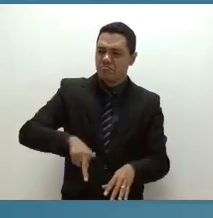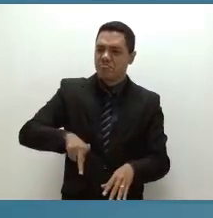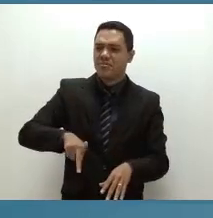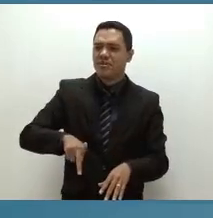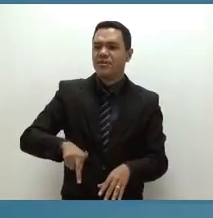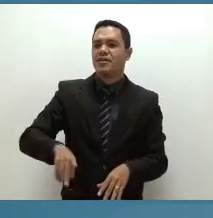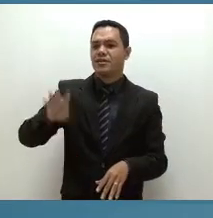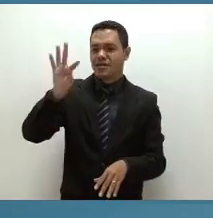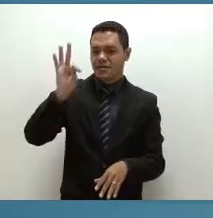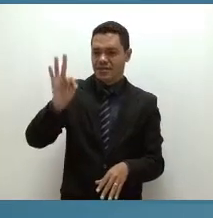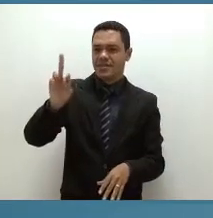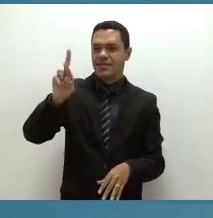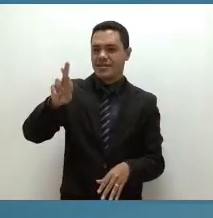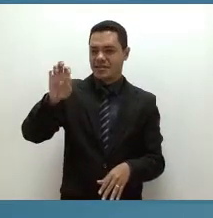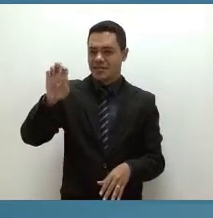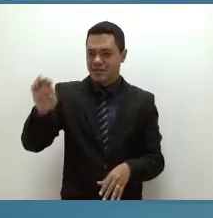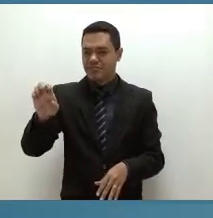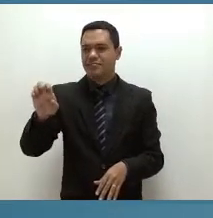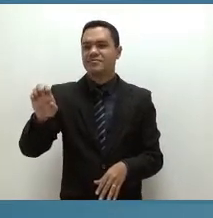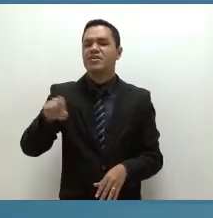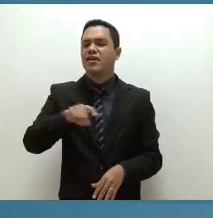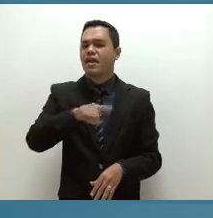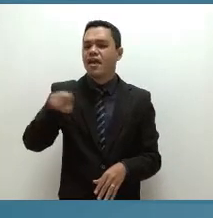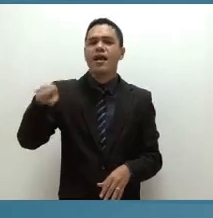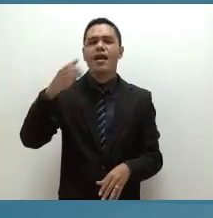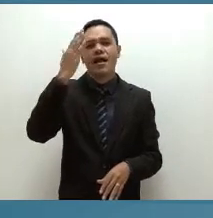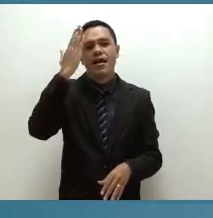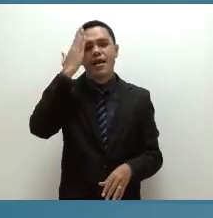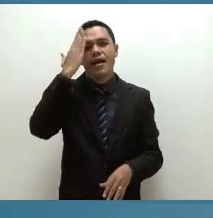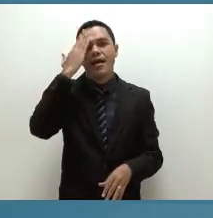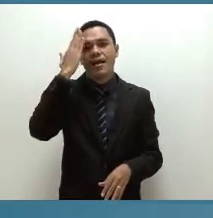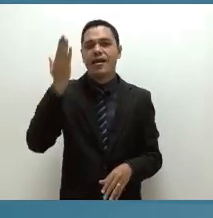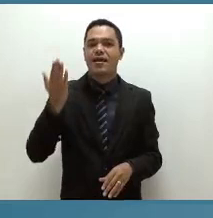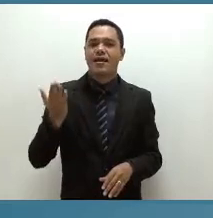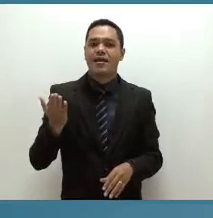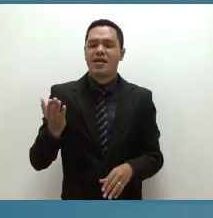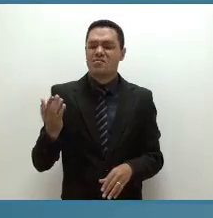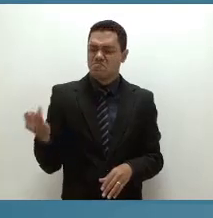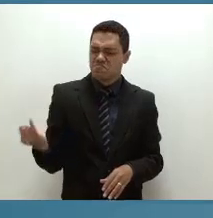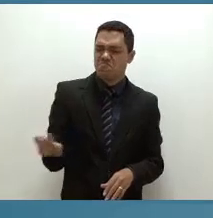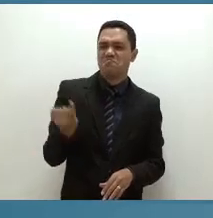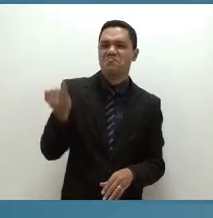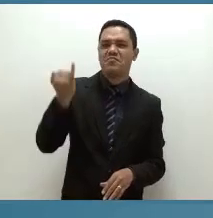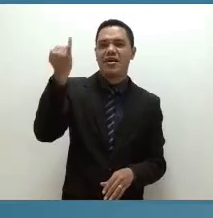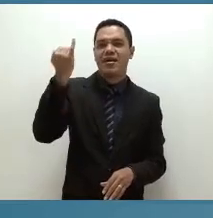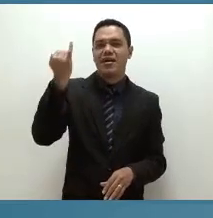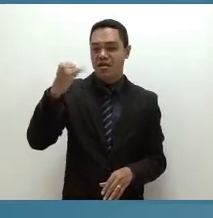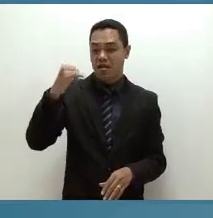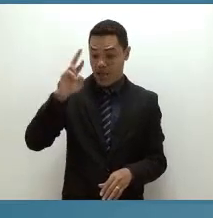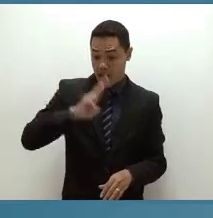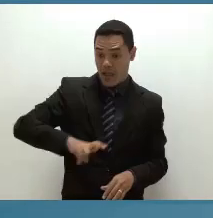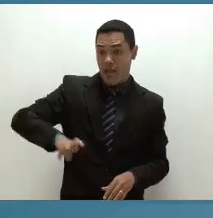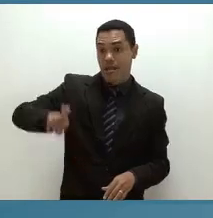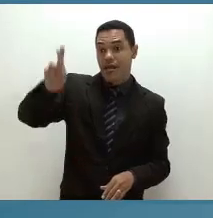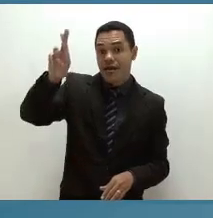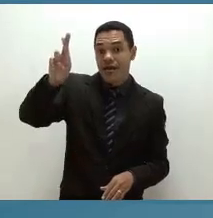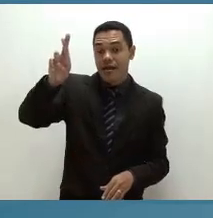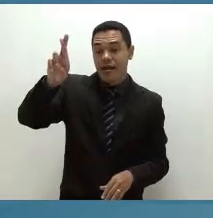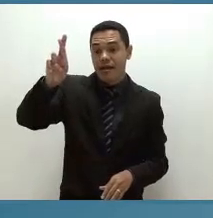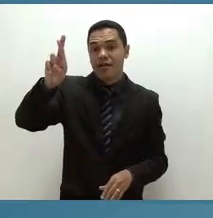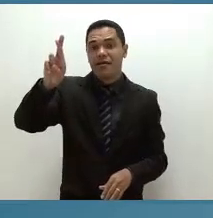tiveram essa experiência, sabe da importância que é para quem está à frente